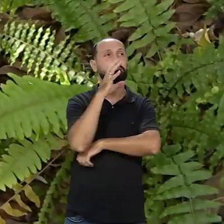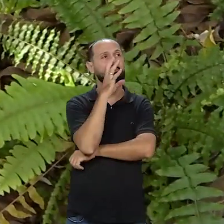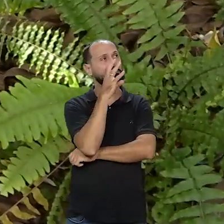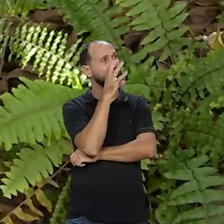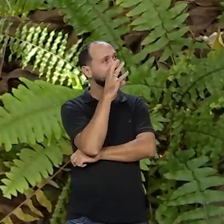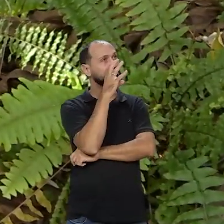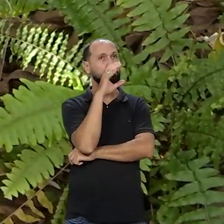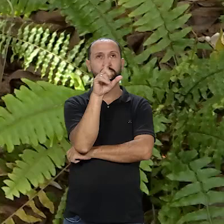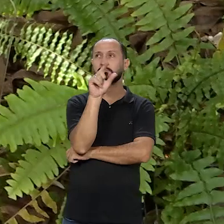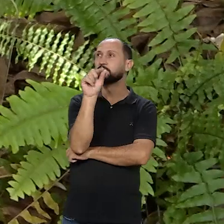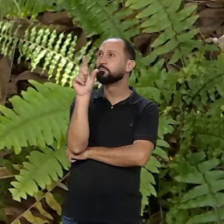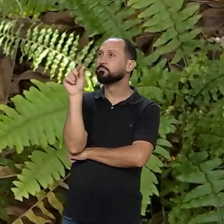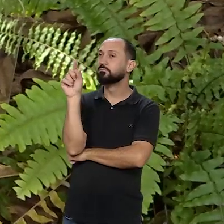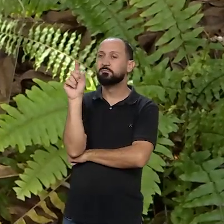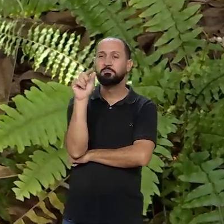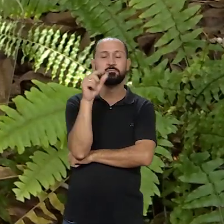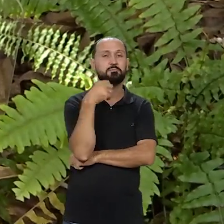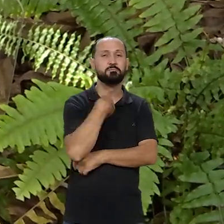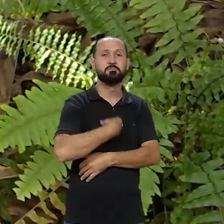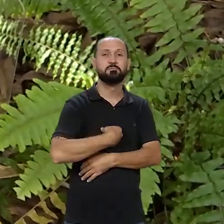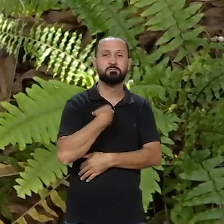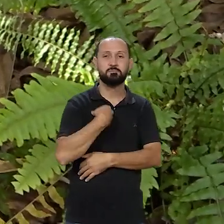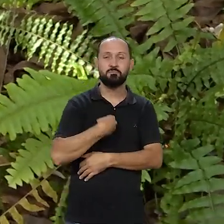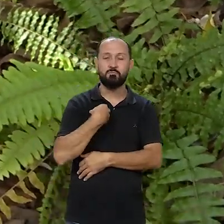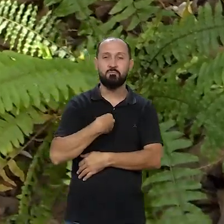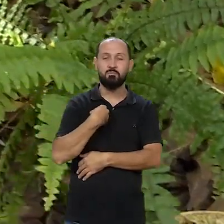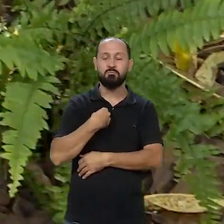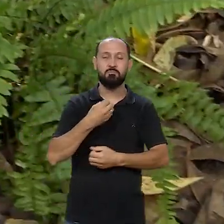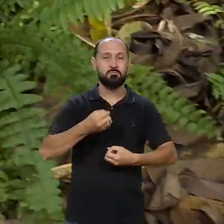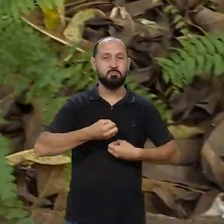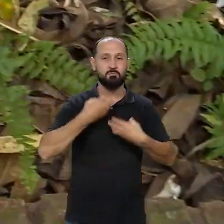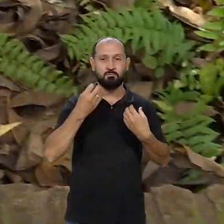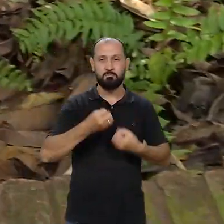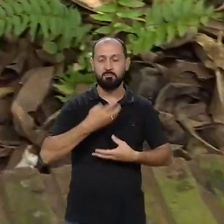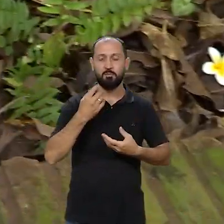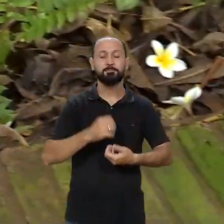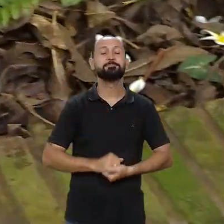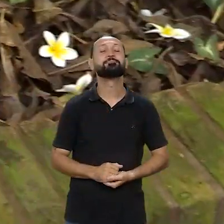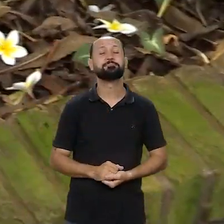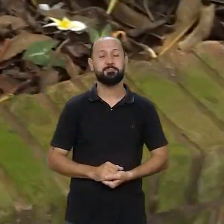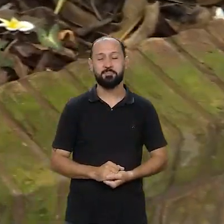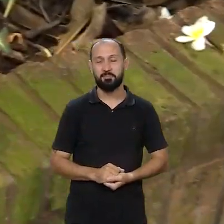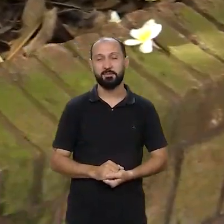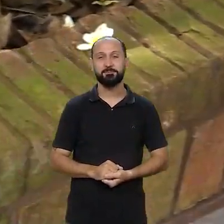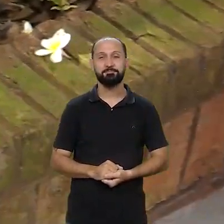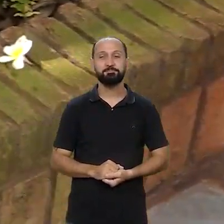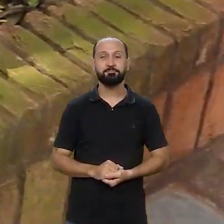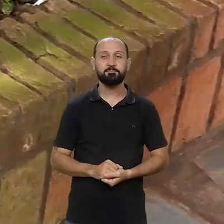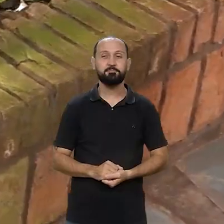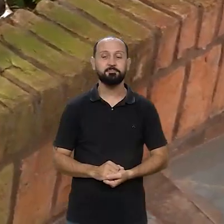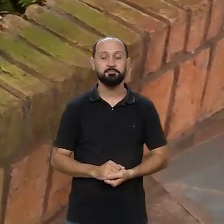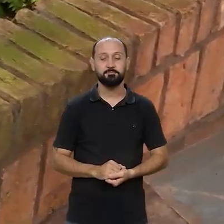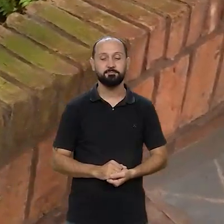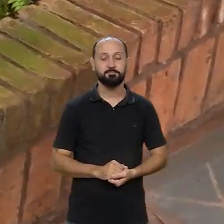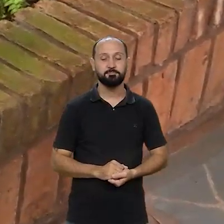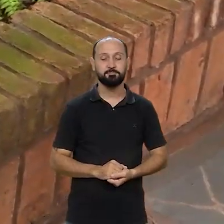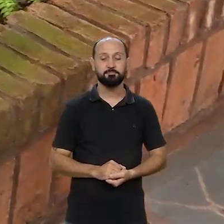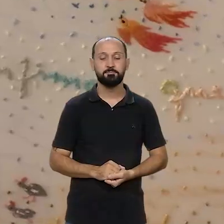e horas observando os pássaros, bastante presentes em seus poemas.